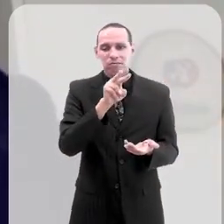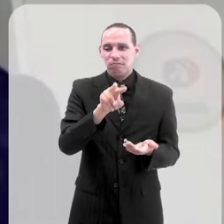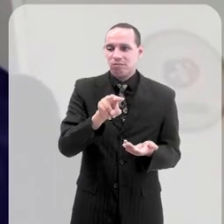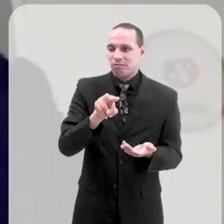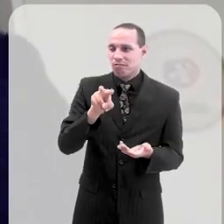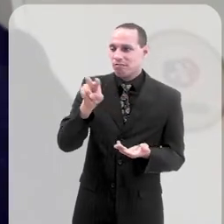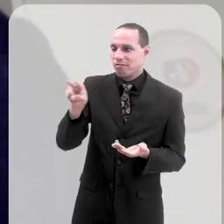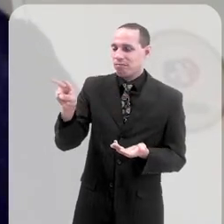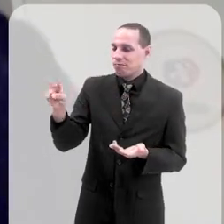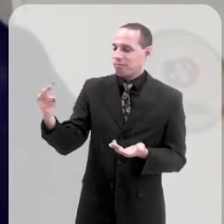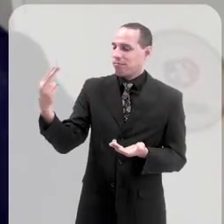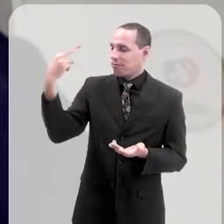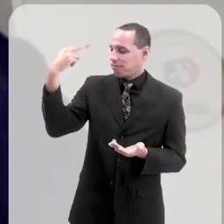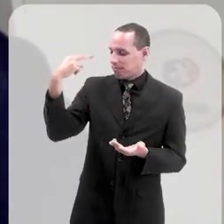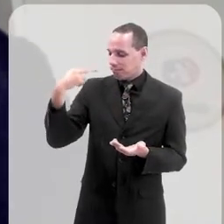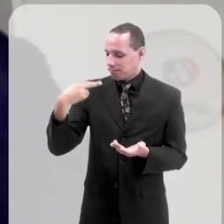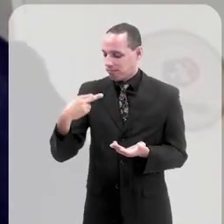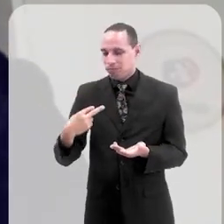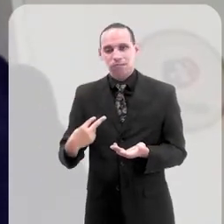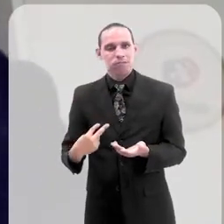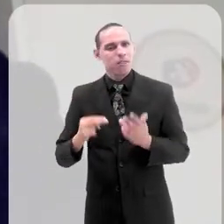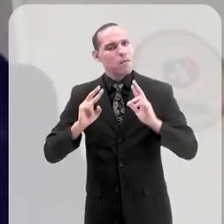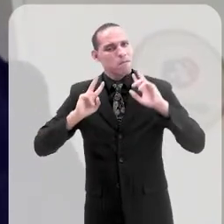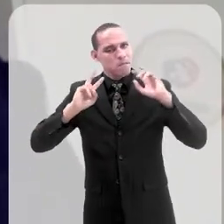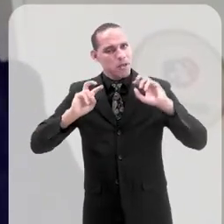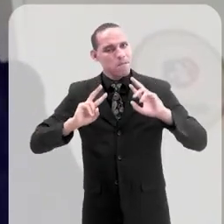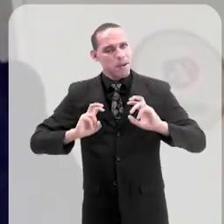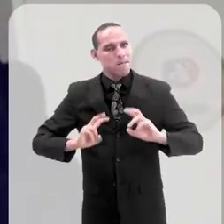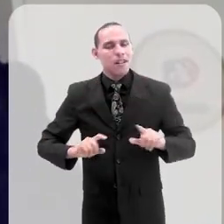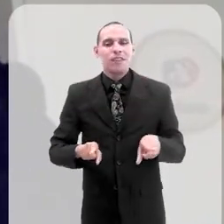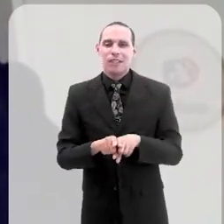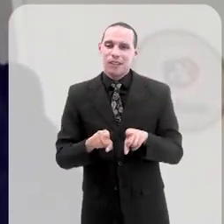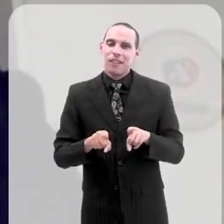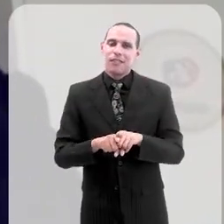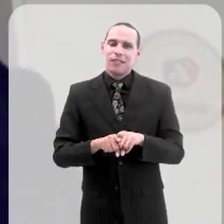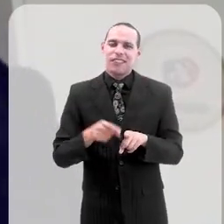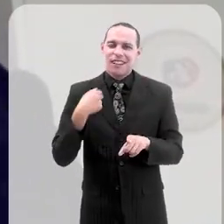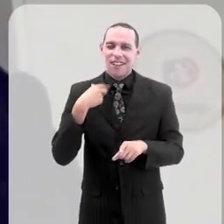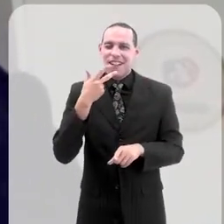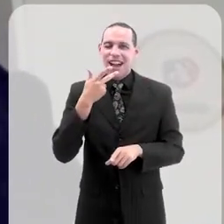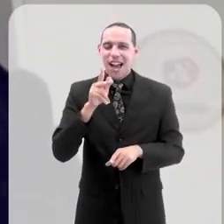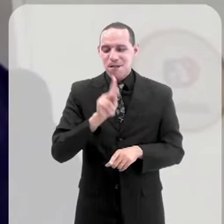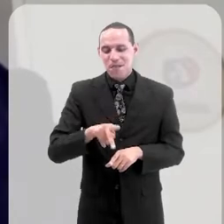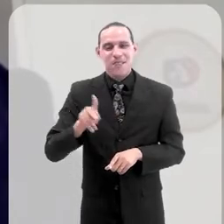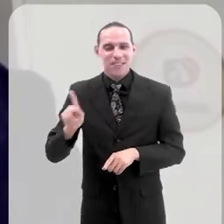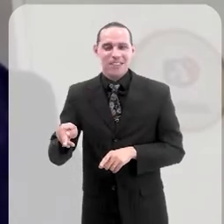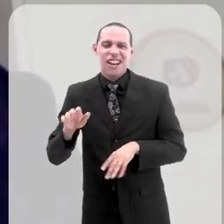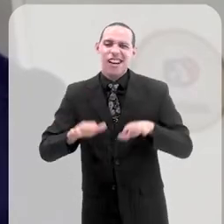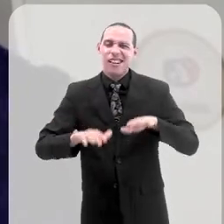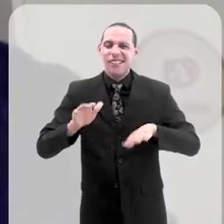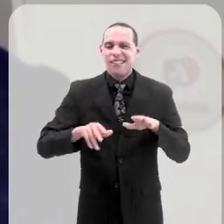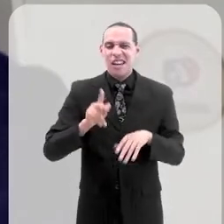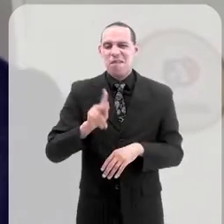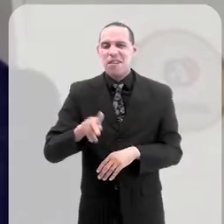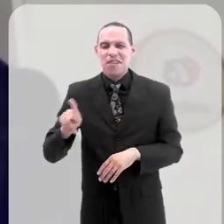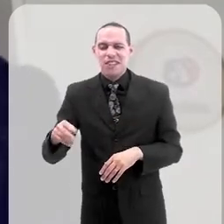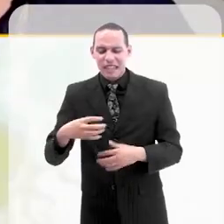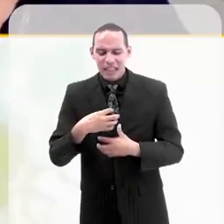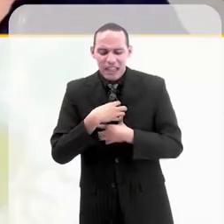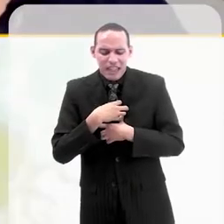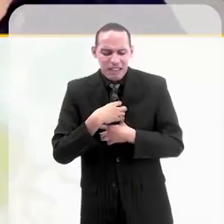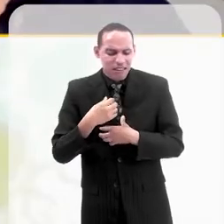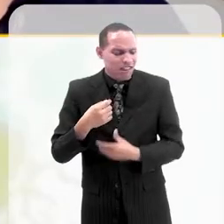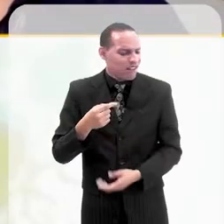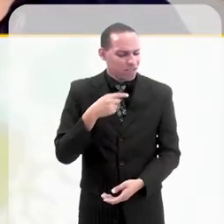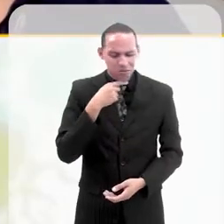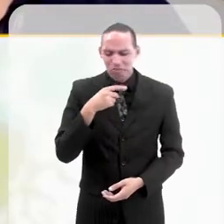gente também e ver as nossas. Eu vejo, eu falo muito com o professor, né? Às vezes o professor se sente tão incapaz.